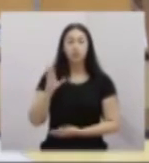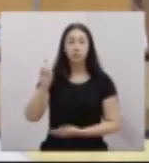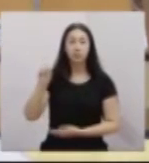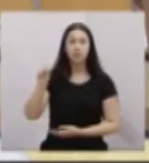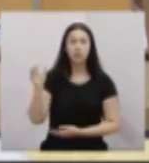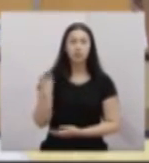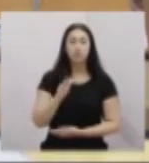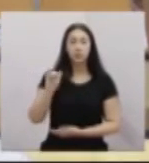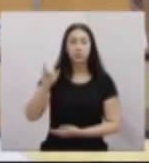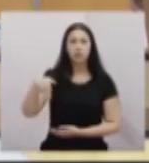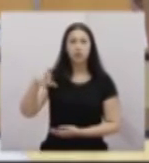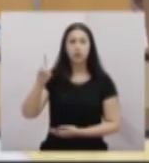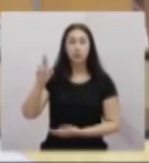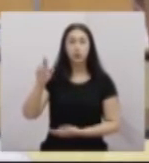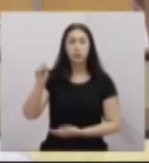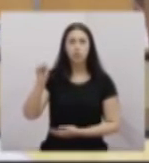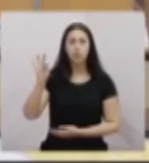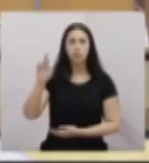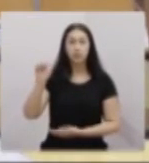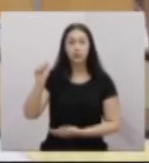Luiz Flavinho.